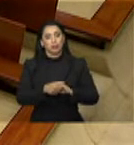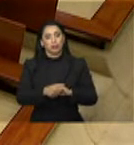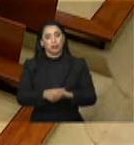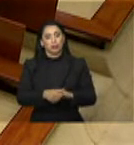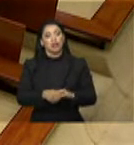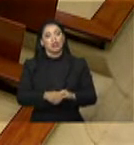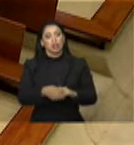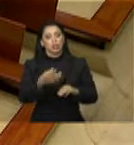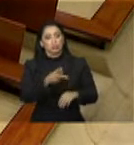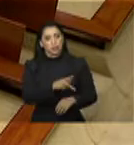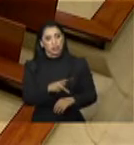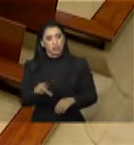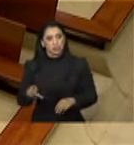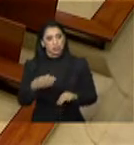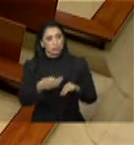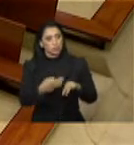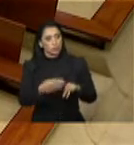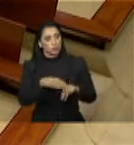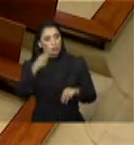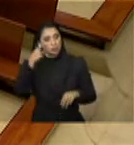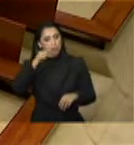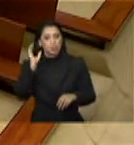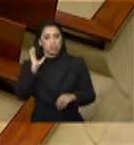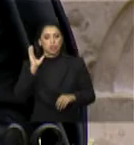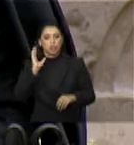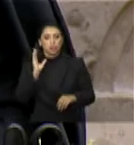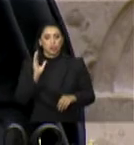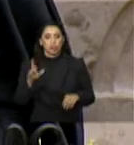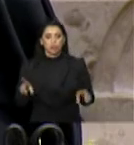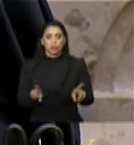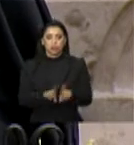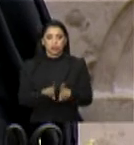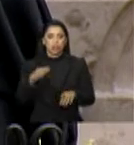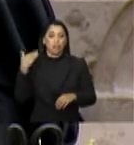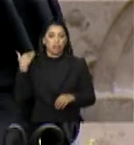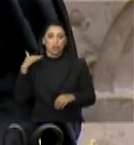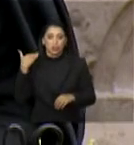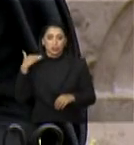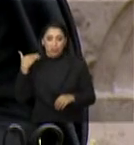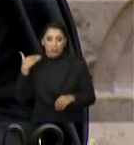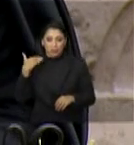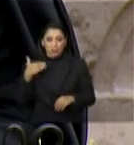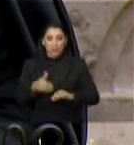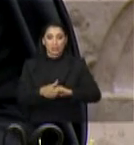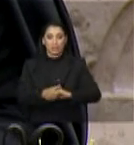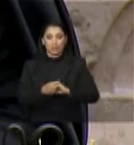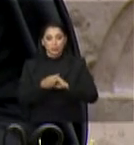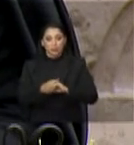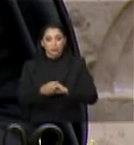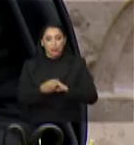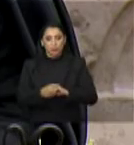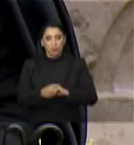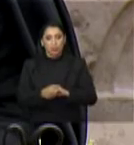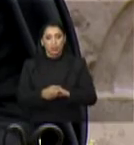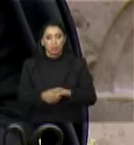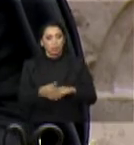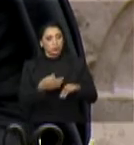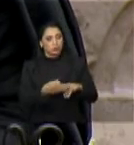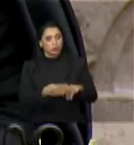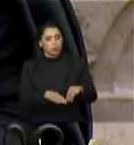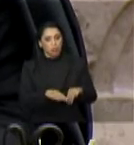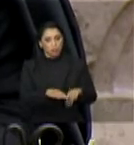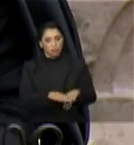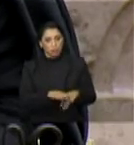Presidente Rosa Weber cumprimento excelentíssimo senhora ministra Cármen Lúcia cumprimento os senhores ministros